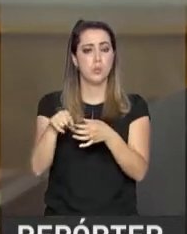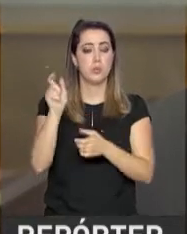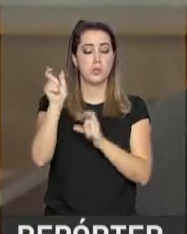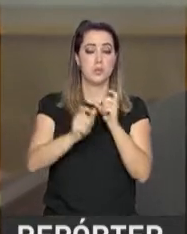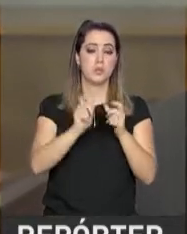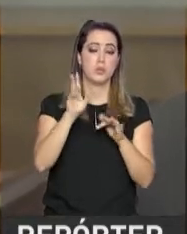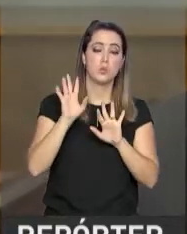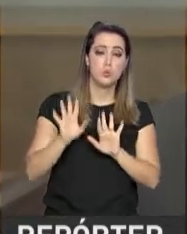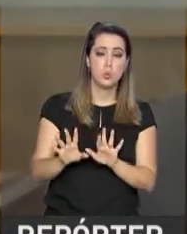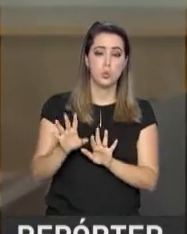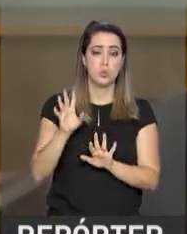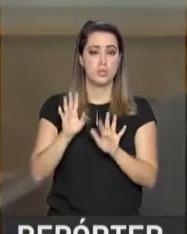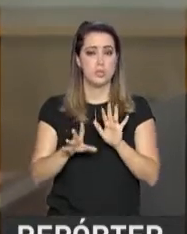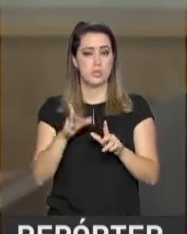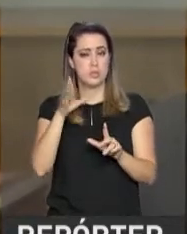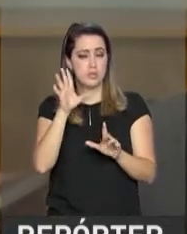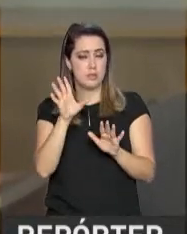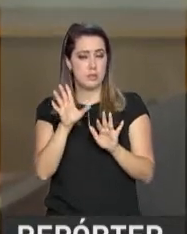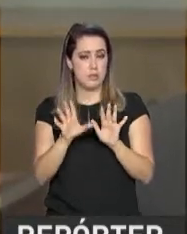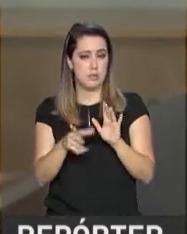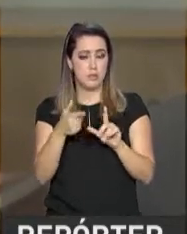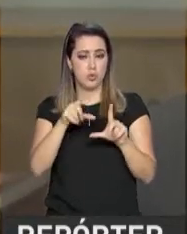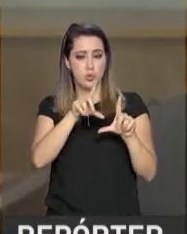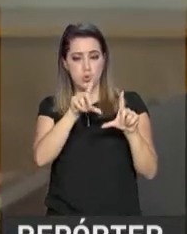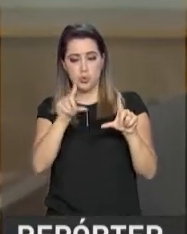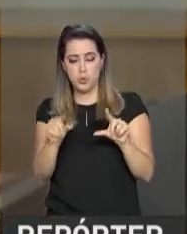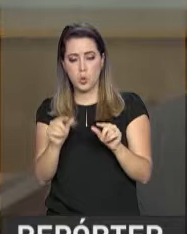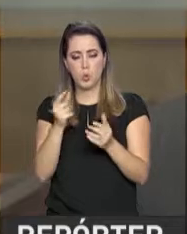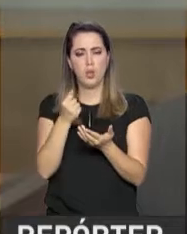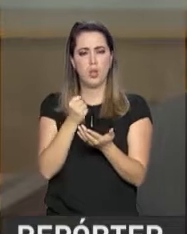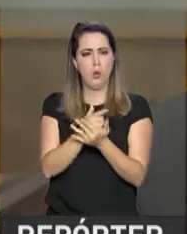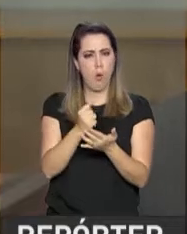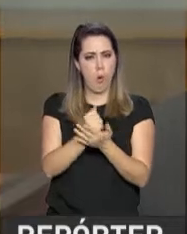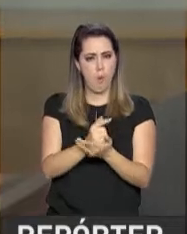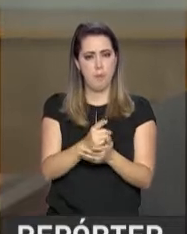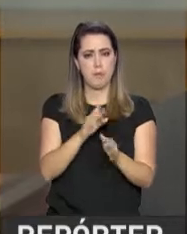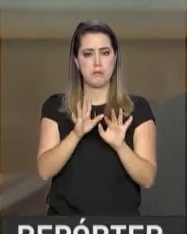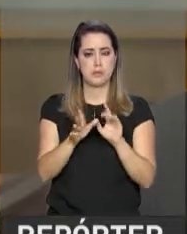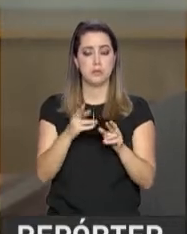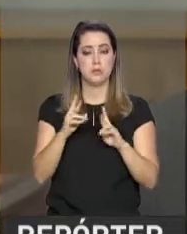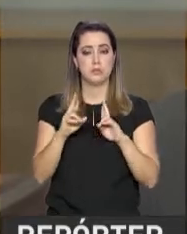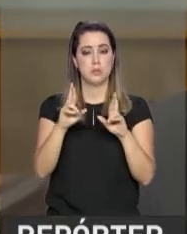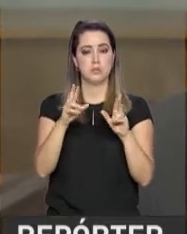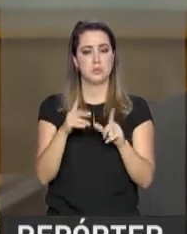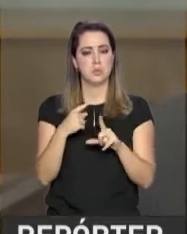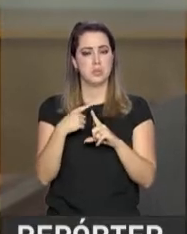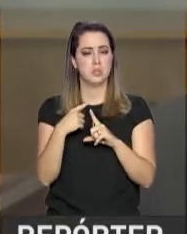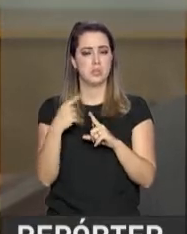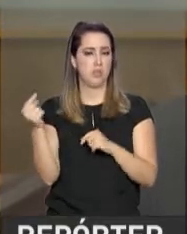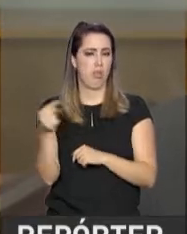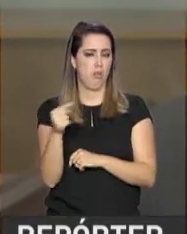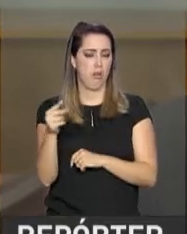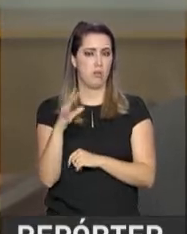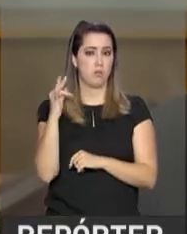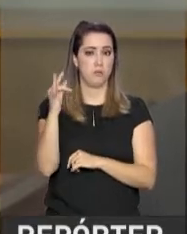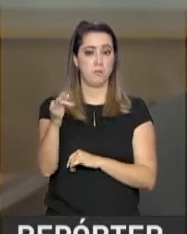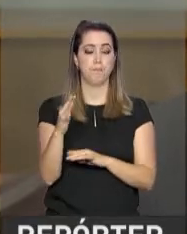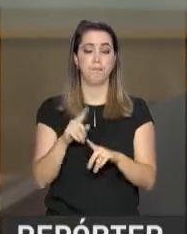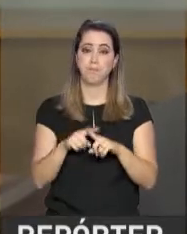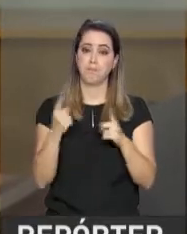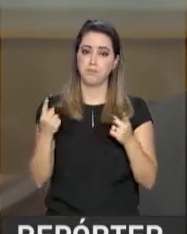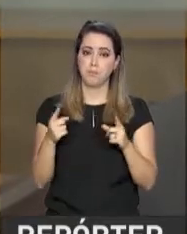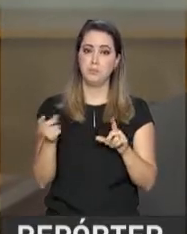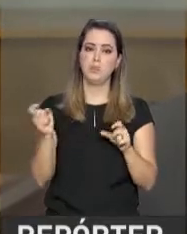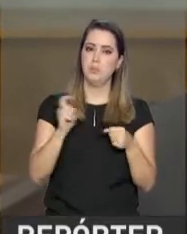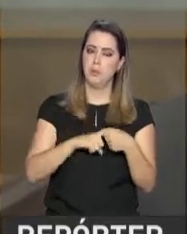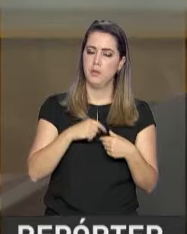consumidor normalmente recua quando está com uma expectativa negativa em relação ao futuro e